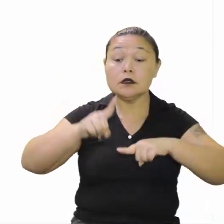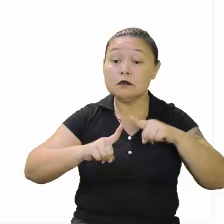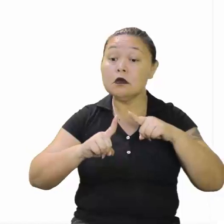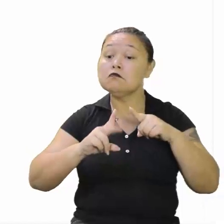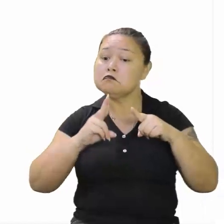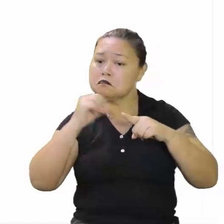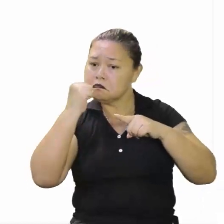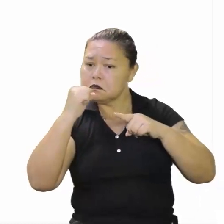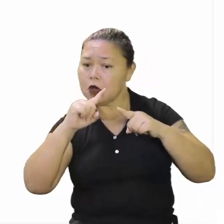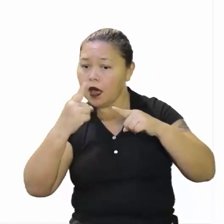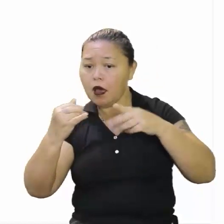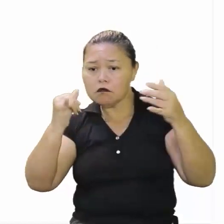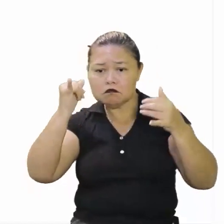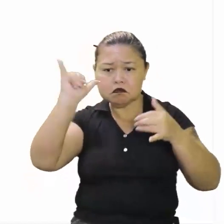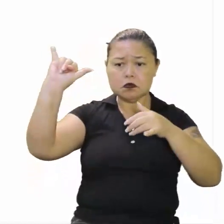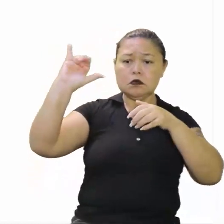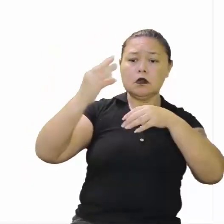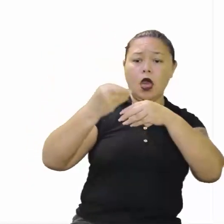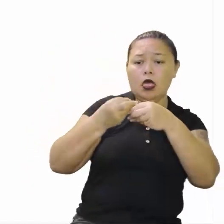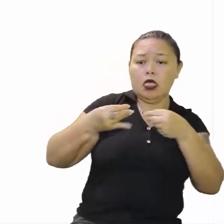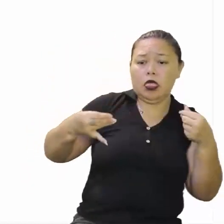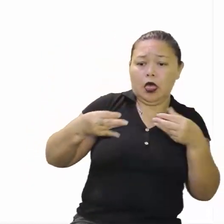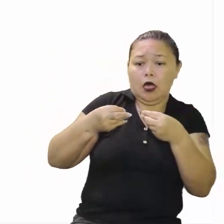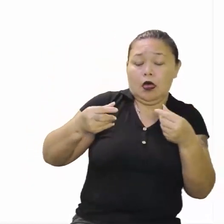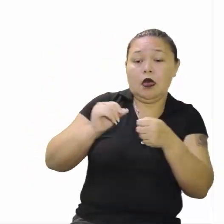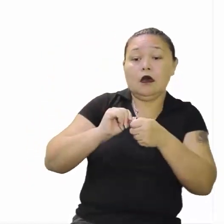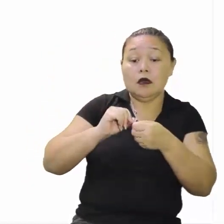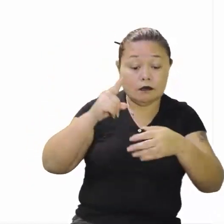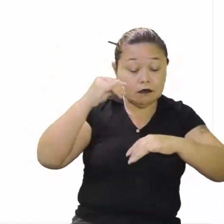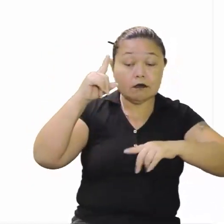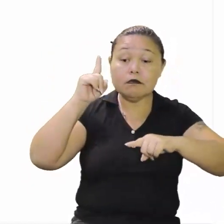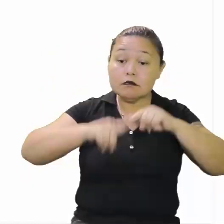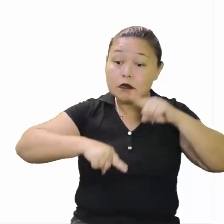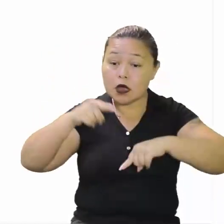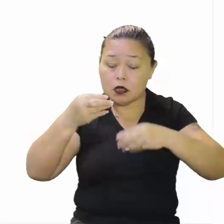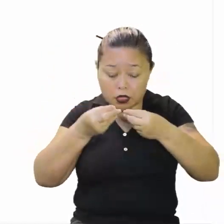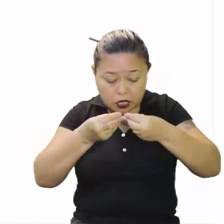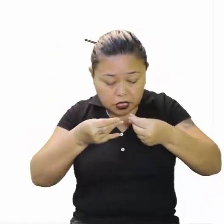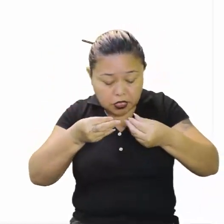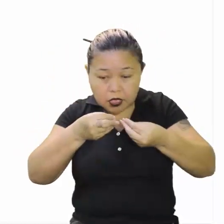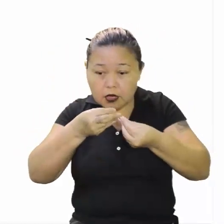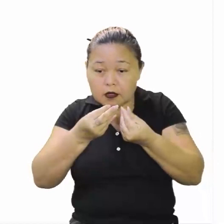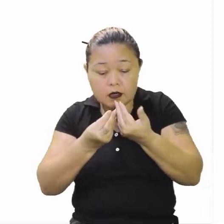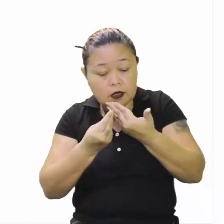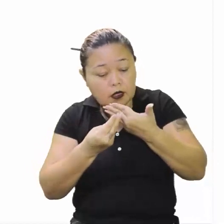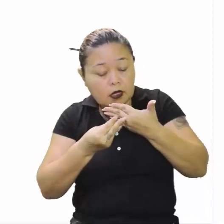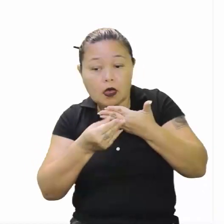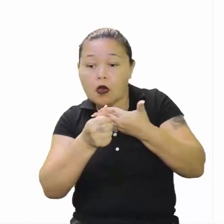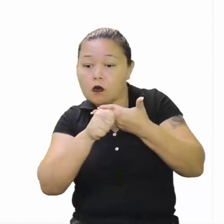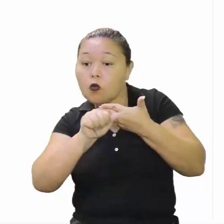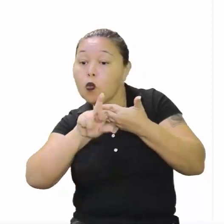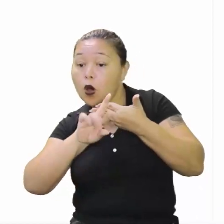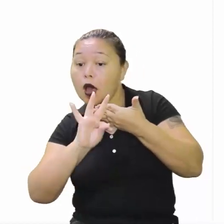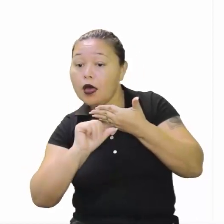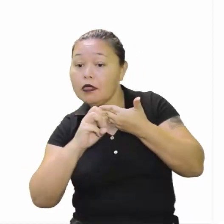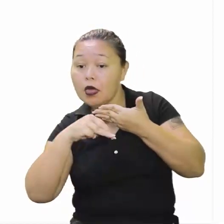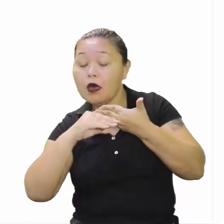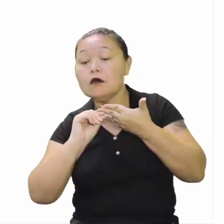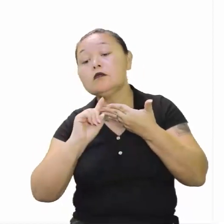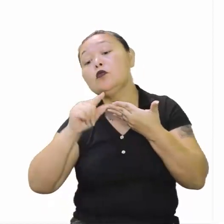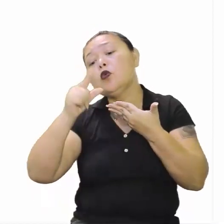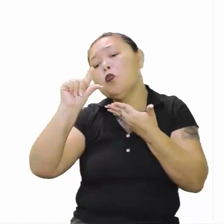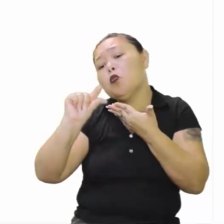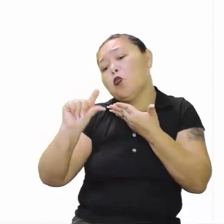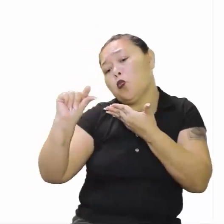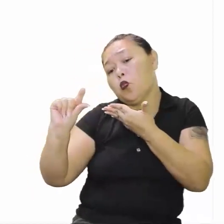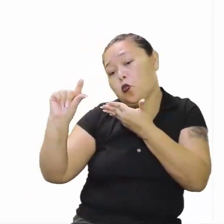Tem materiais que são muito corrosivos, que reagem com ar atmosférico, tem outros que são poucos